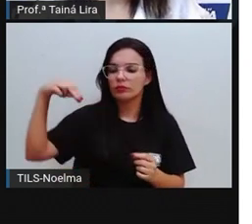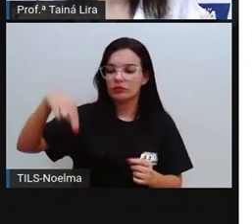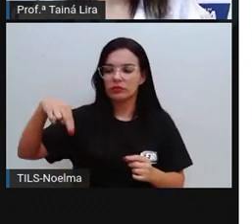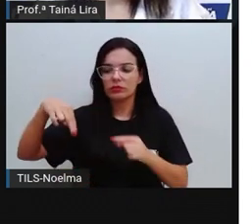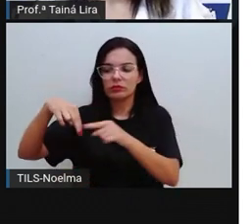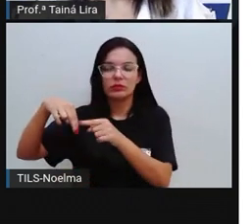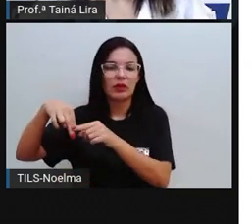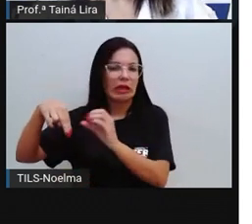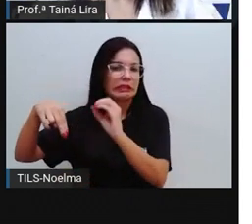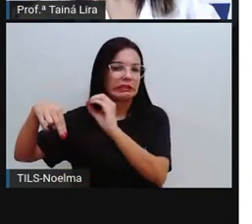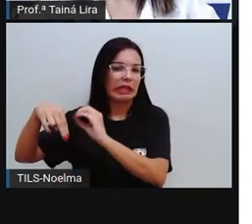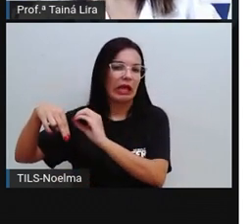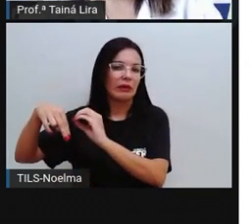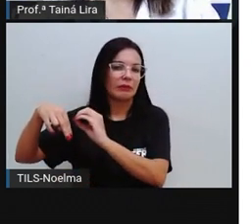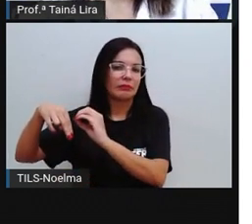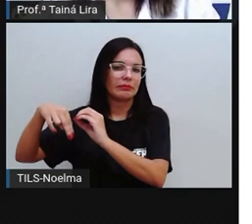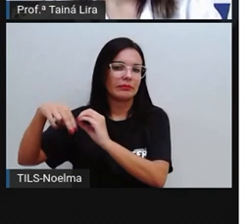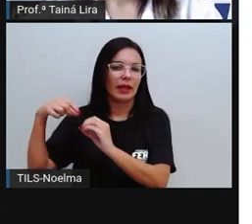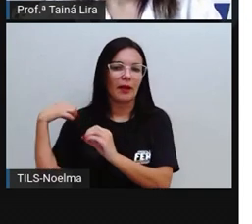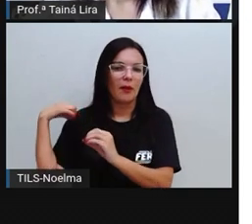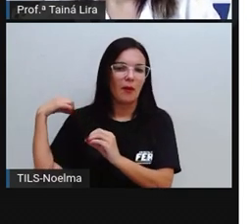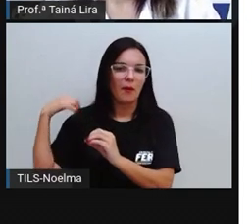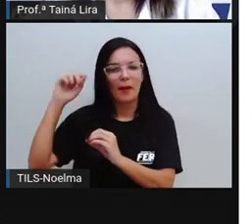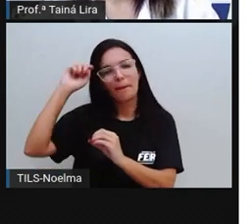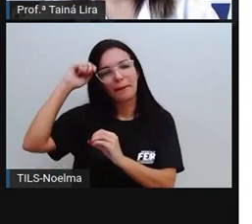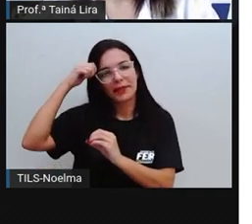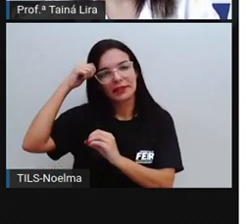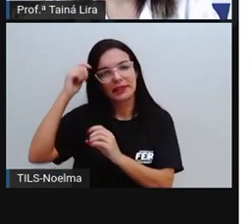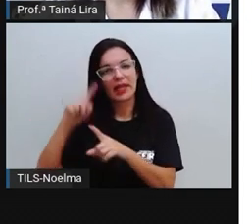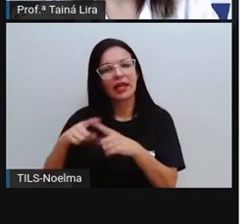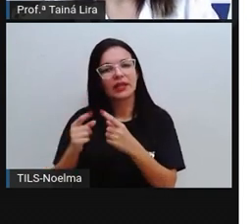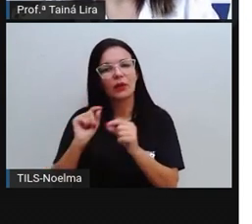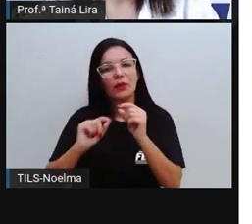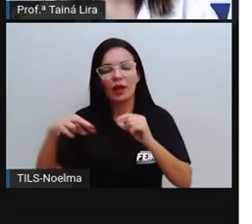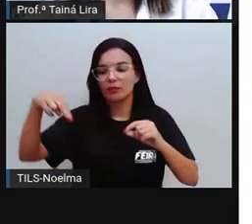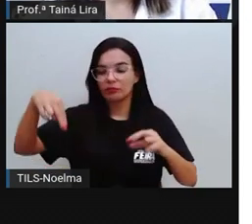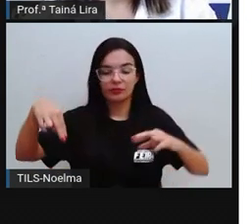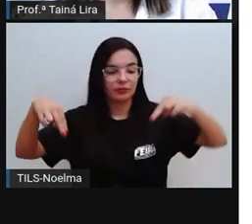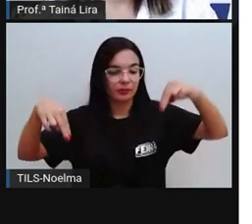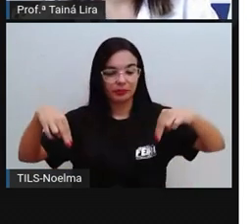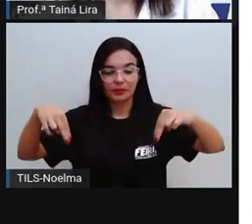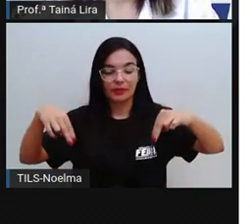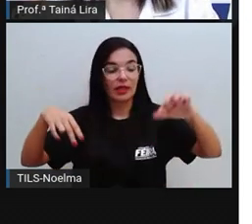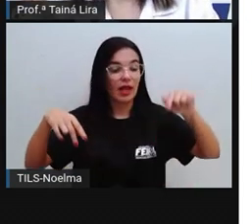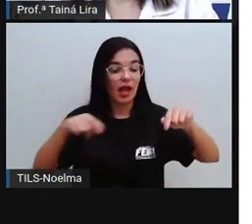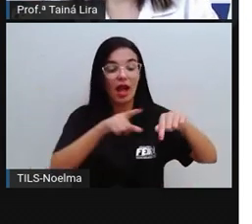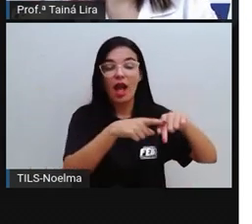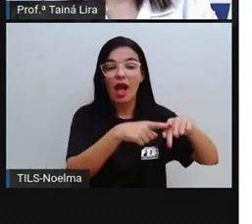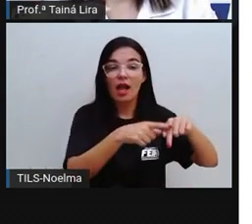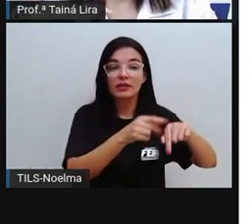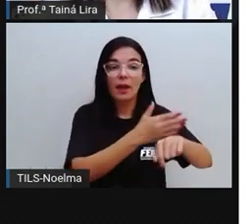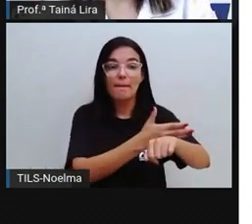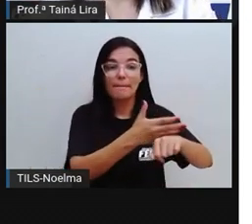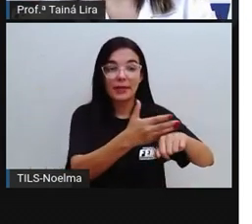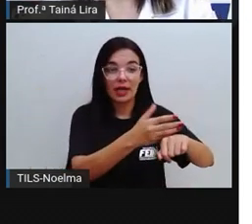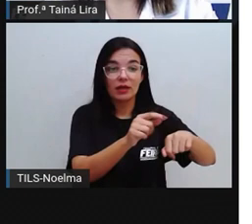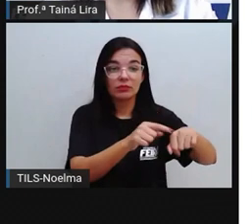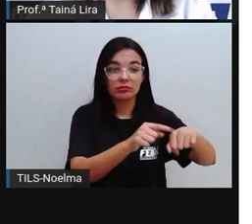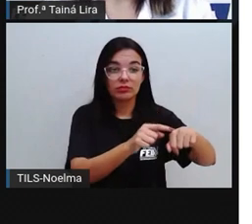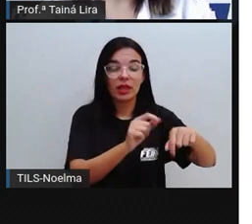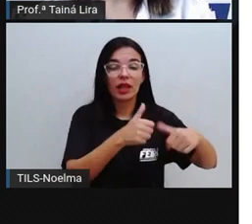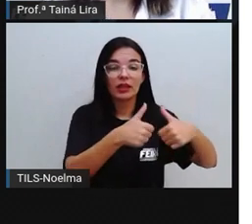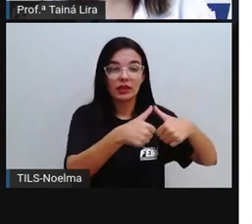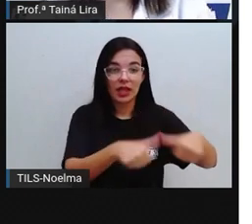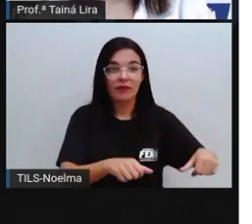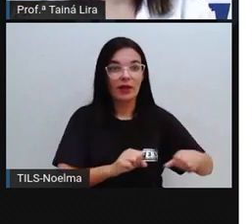gol. Durante o jogo, os jogadores do time Feliz, que é o do uniforme mais claro, estavam